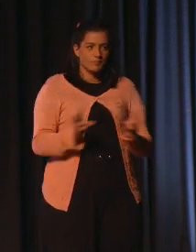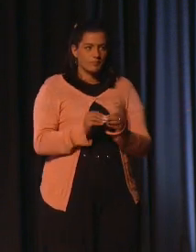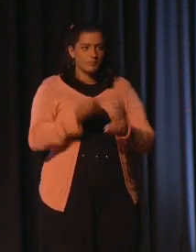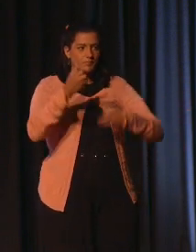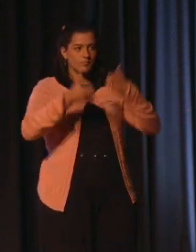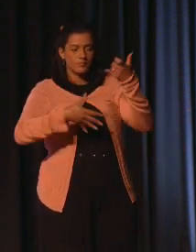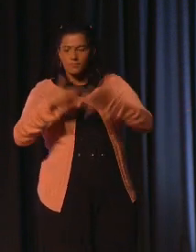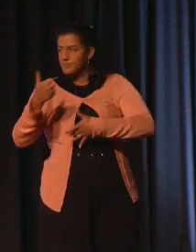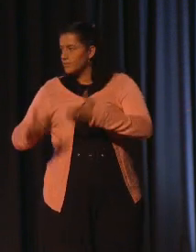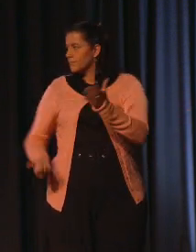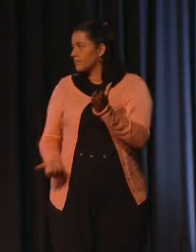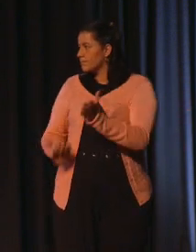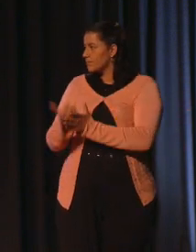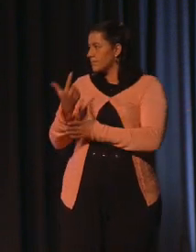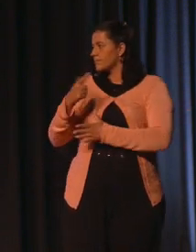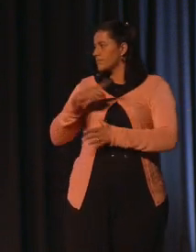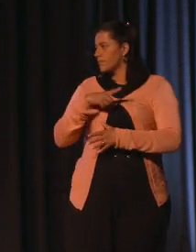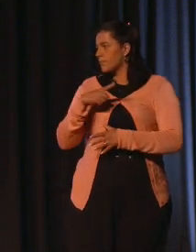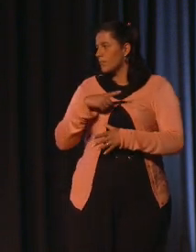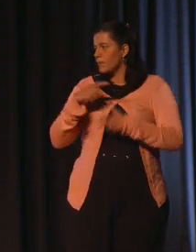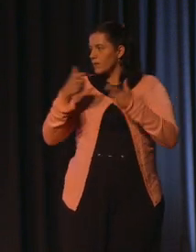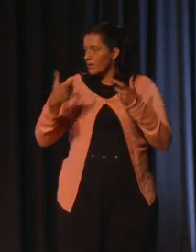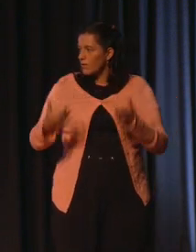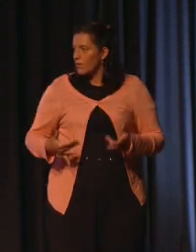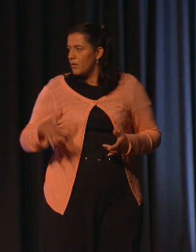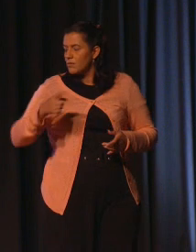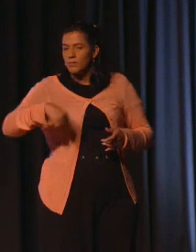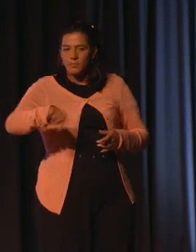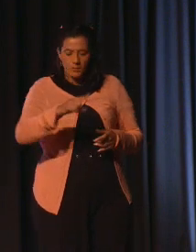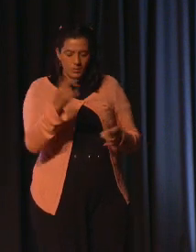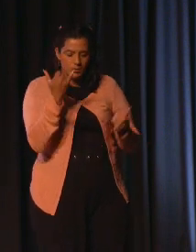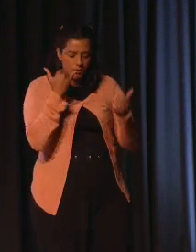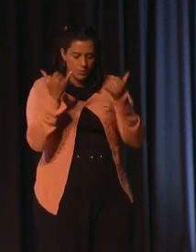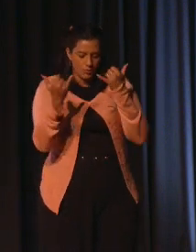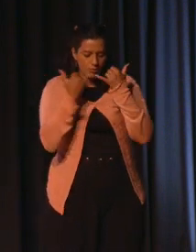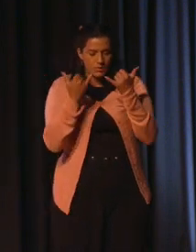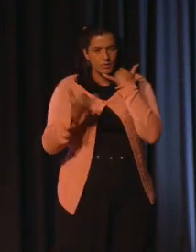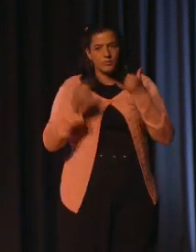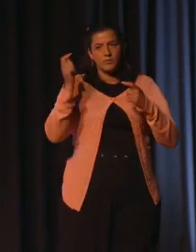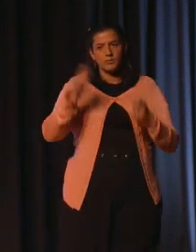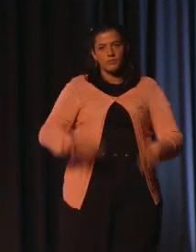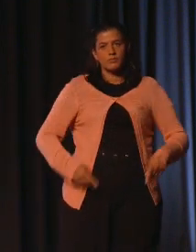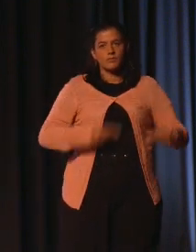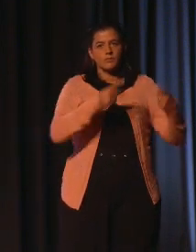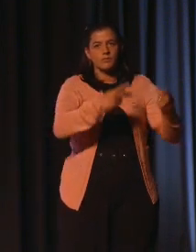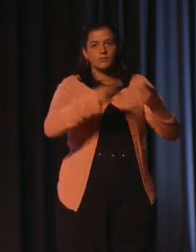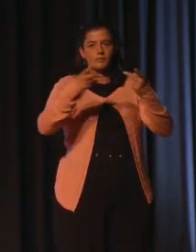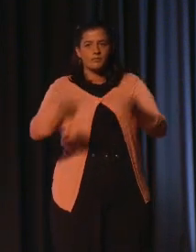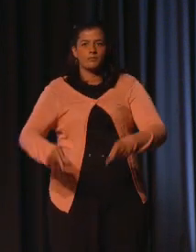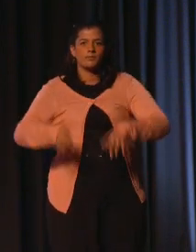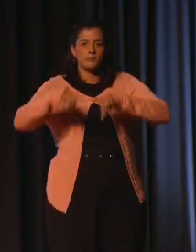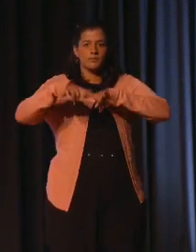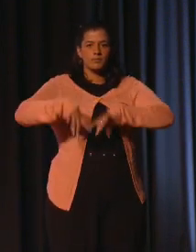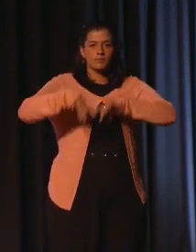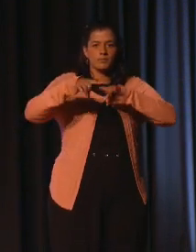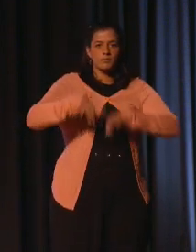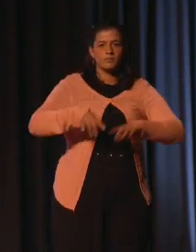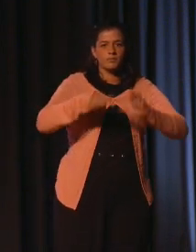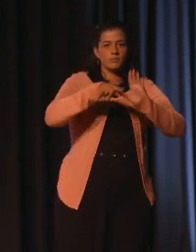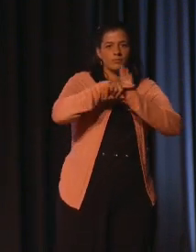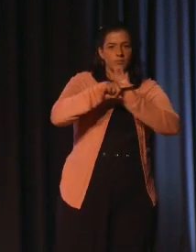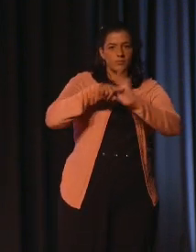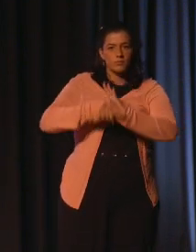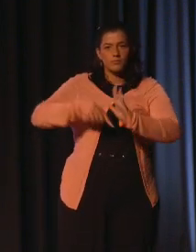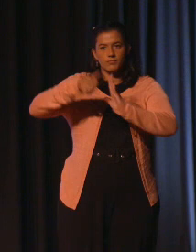das compras, né, a gente quer também trazer aí essa informação, que a gente faz visitas técnicas de avaliação e monitoramento para